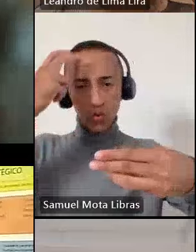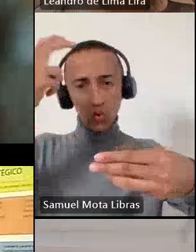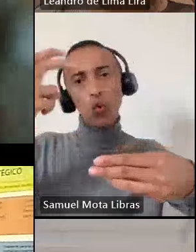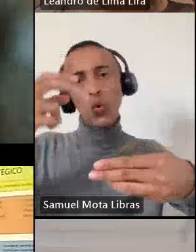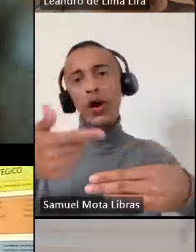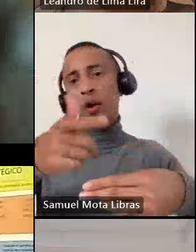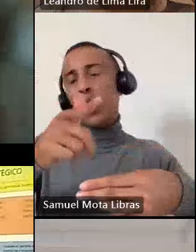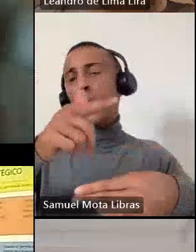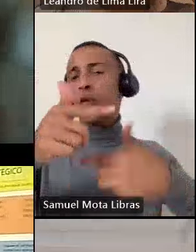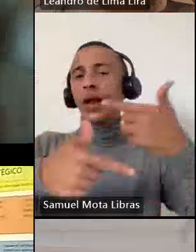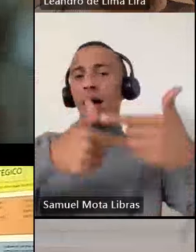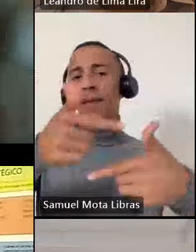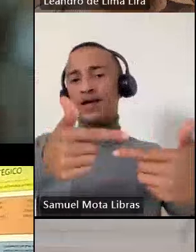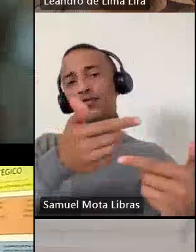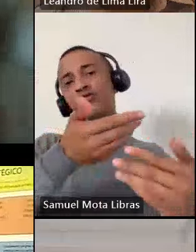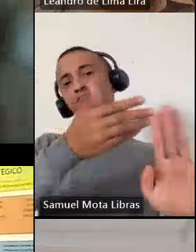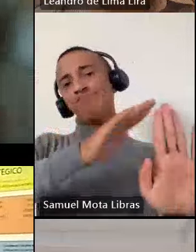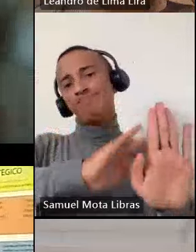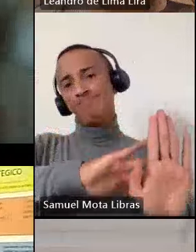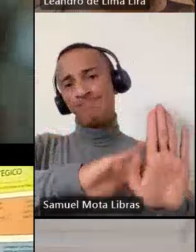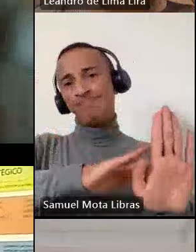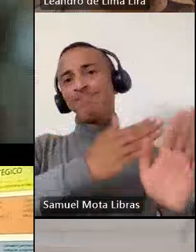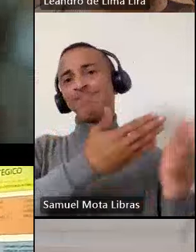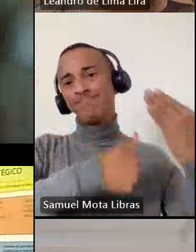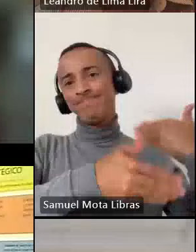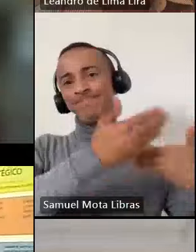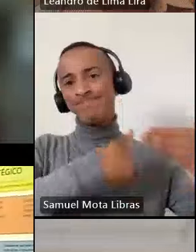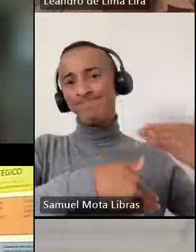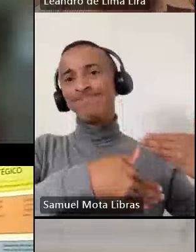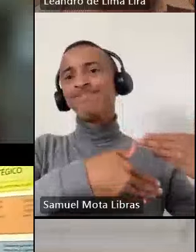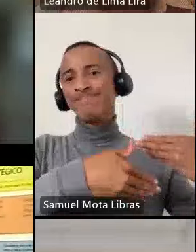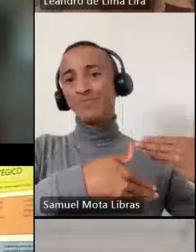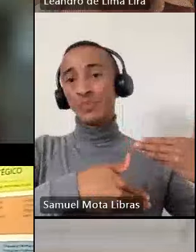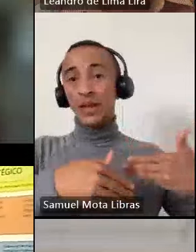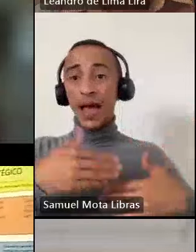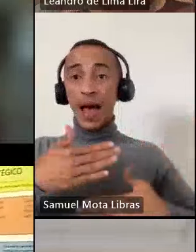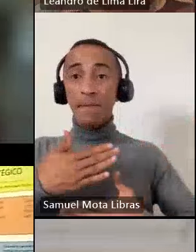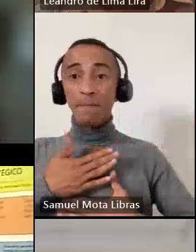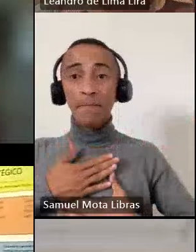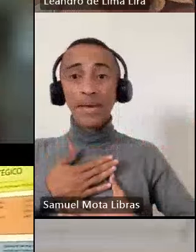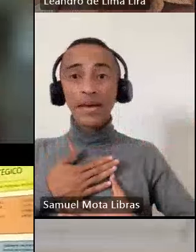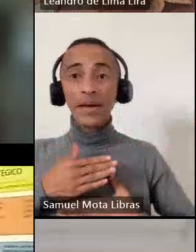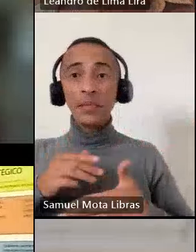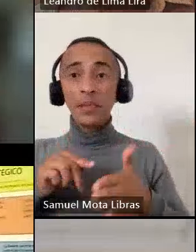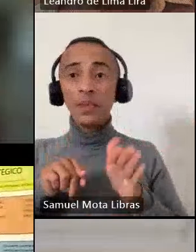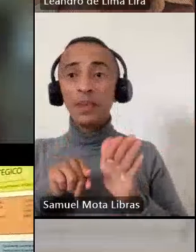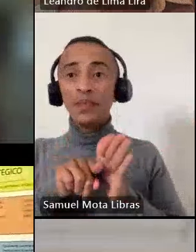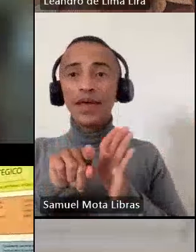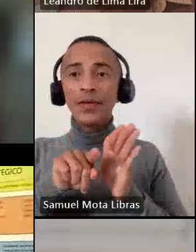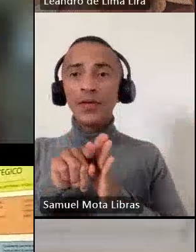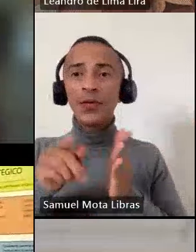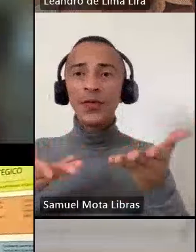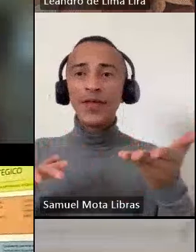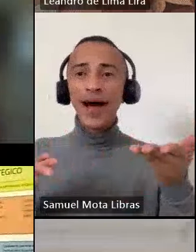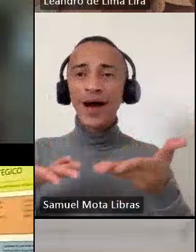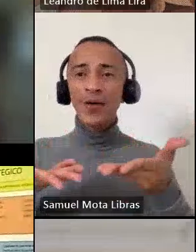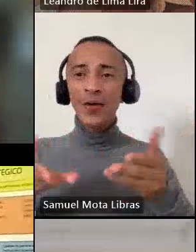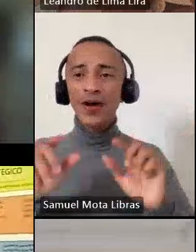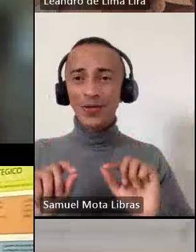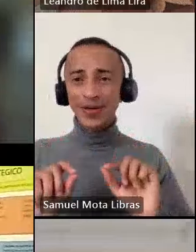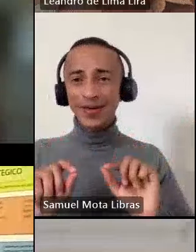que né que vão ser lançadas e a minha pergunta agora é eh quando você fala dos Desafios vin tem uma coisa